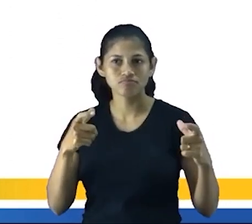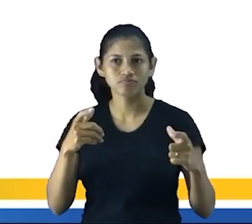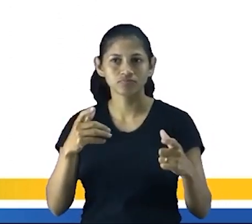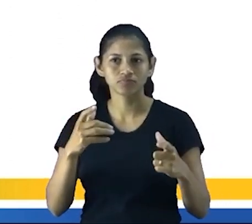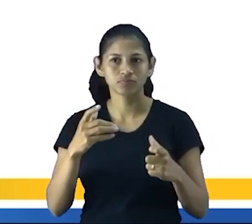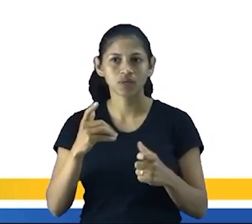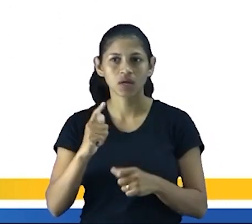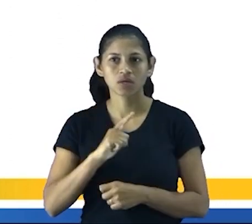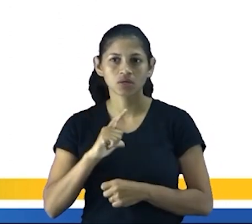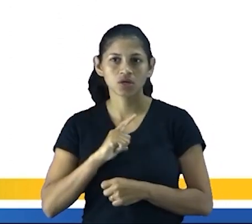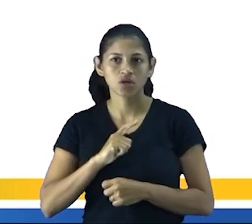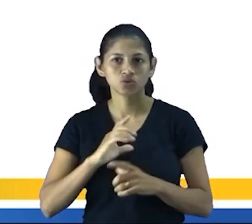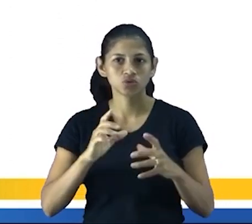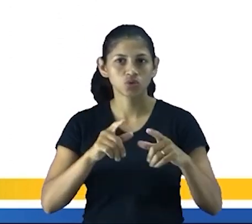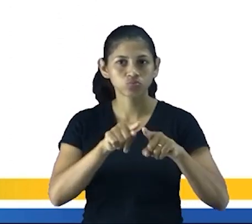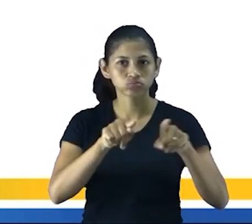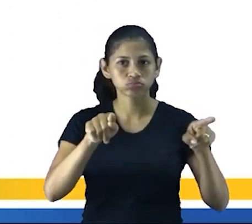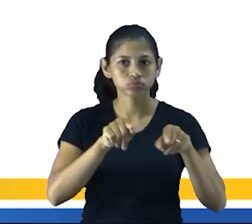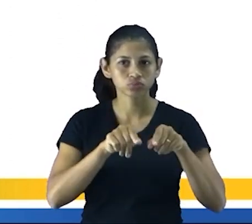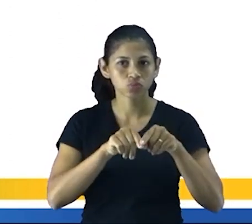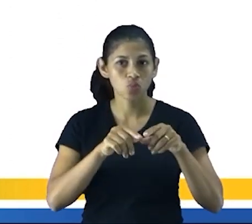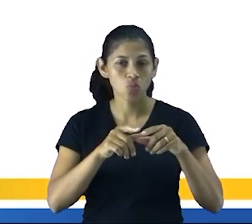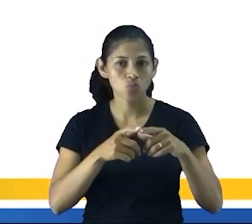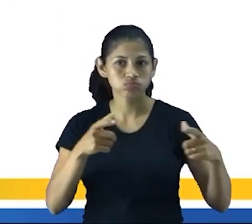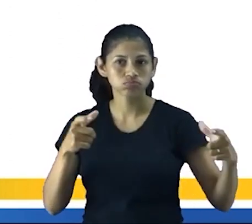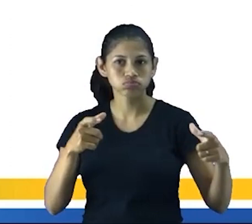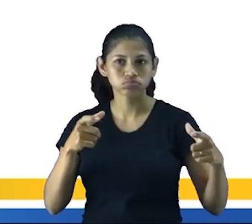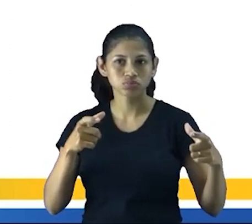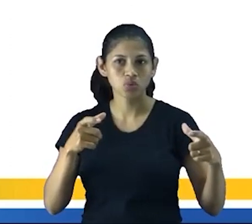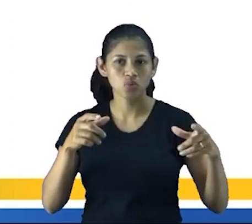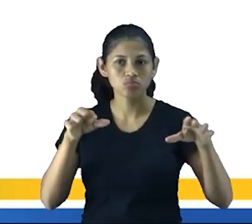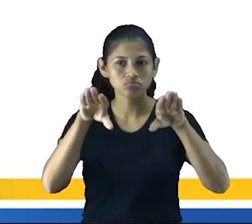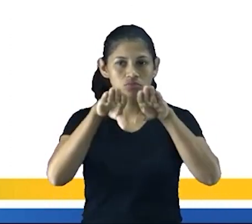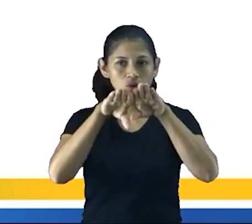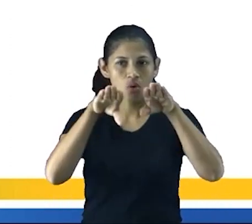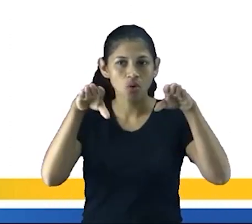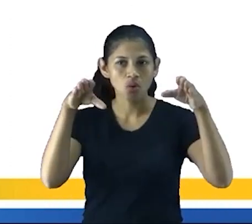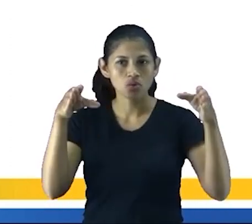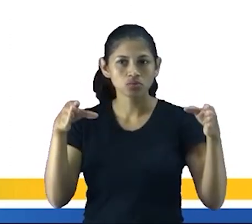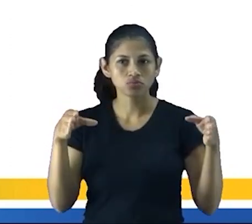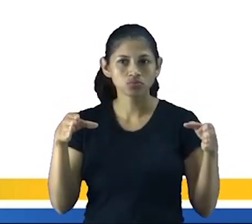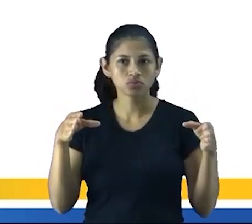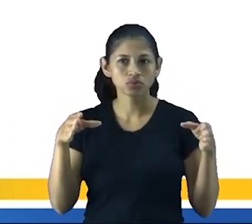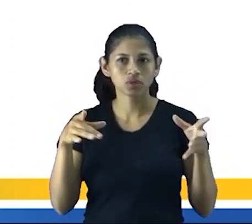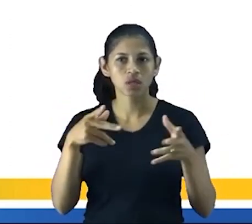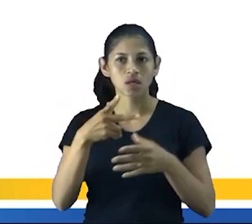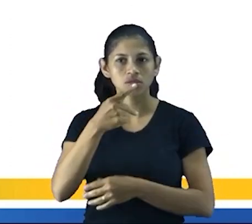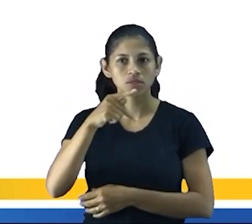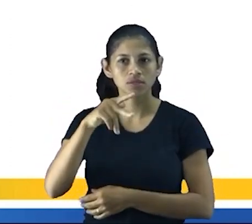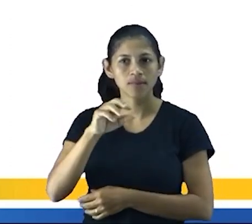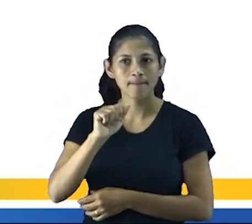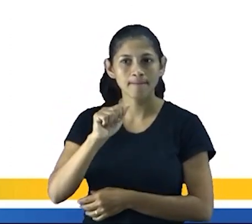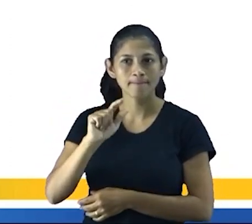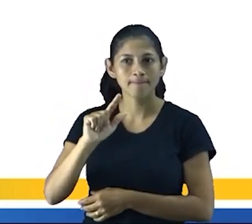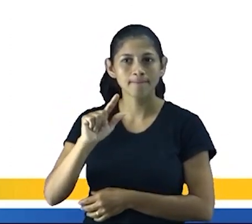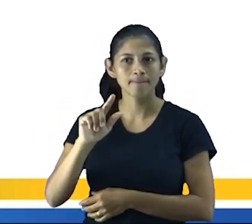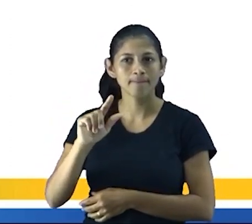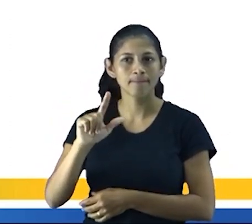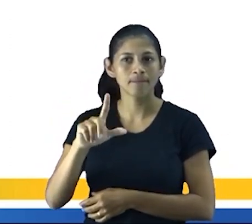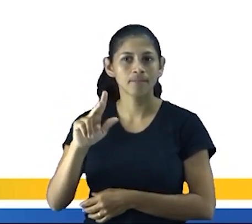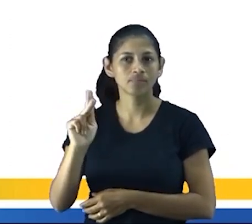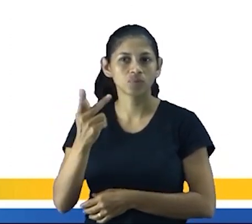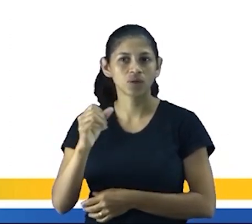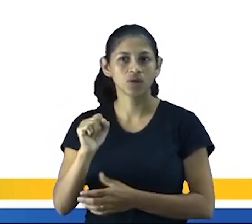de um cômodo e telhado de palha, com imagens imperfeitas do 7 rabiscos nas paredes com